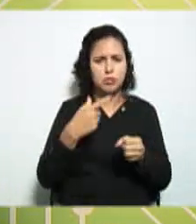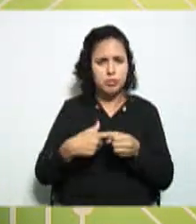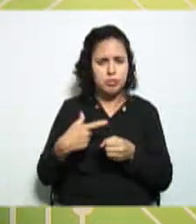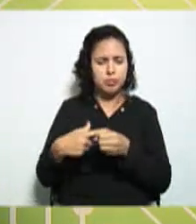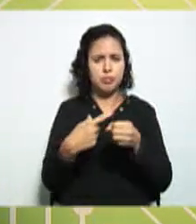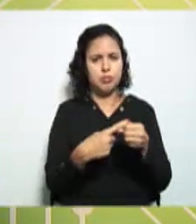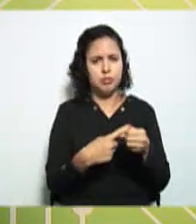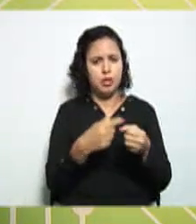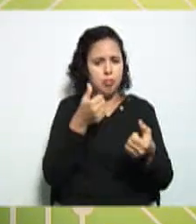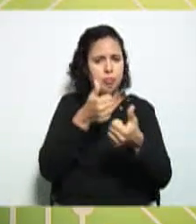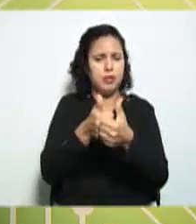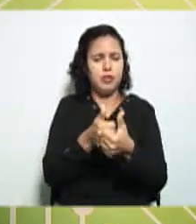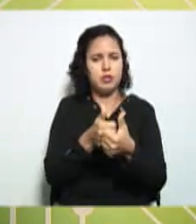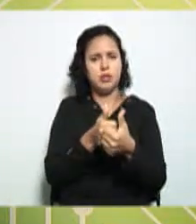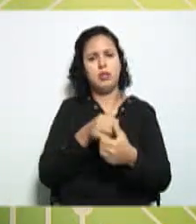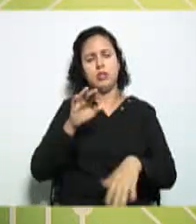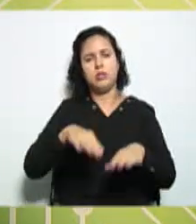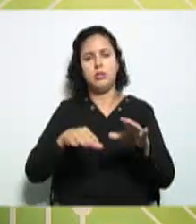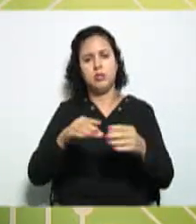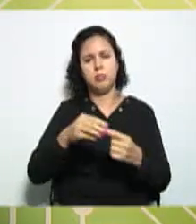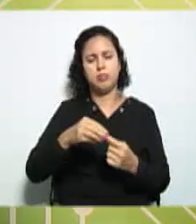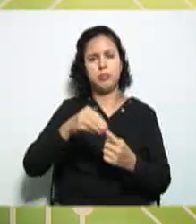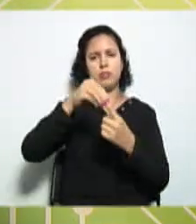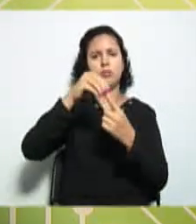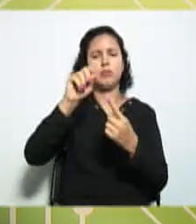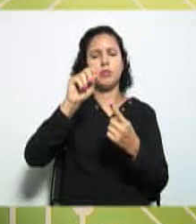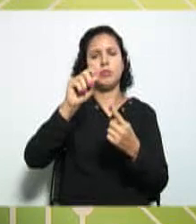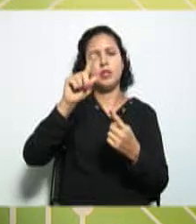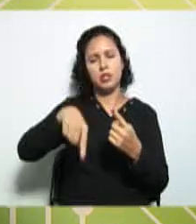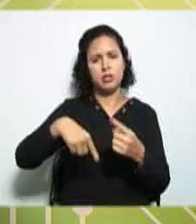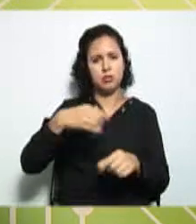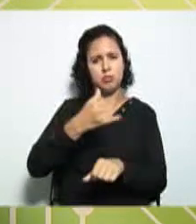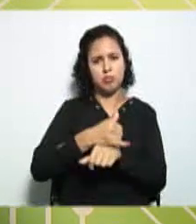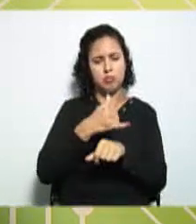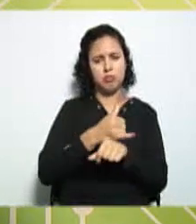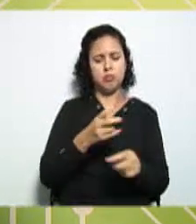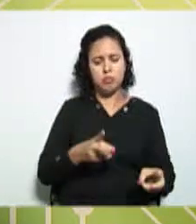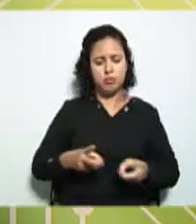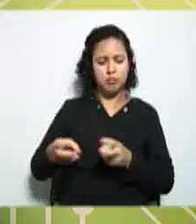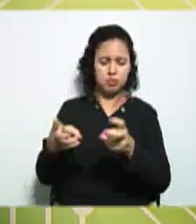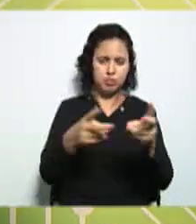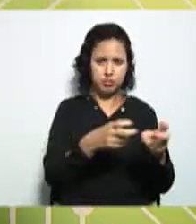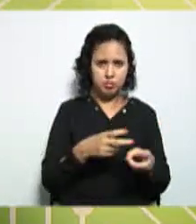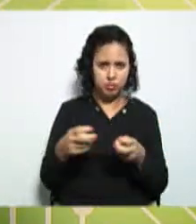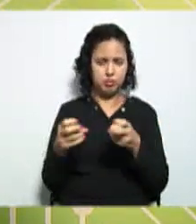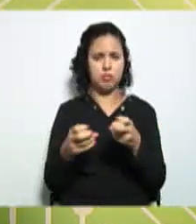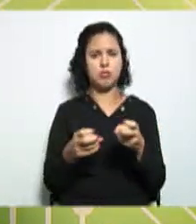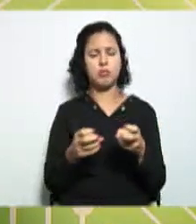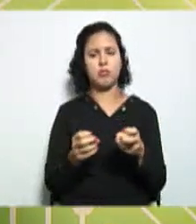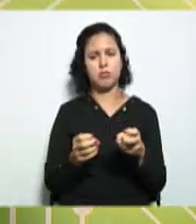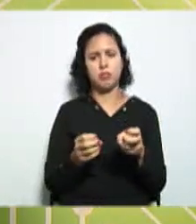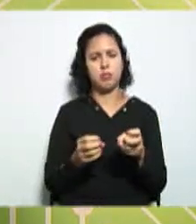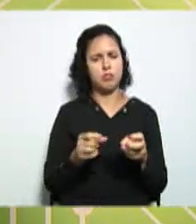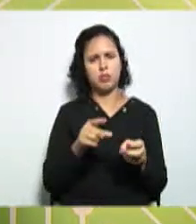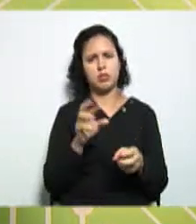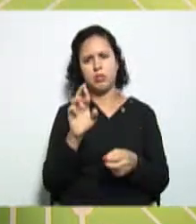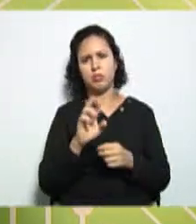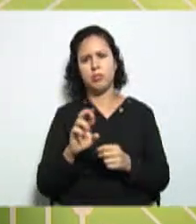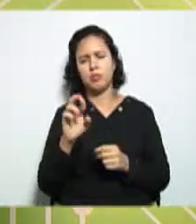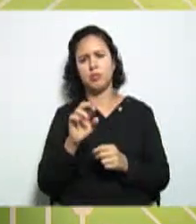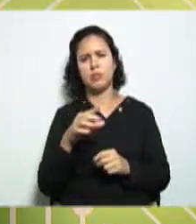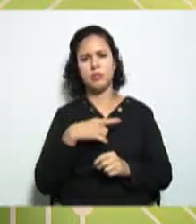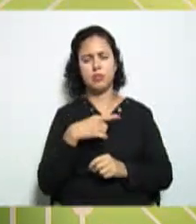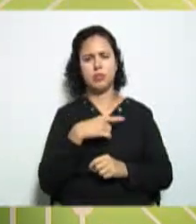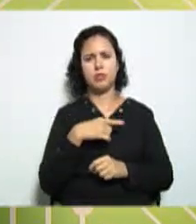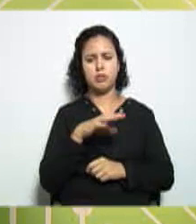o que vai mais se destacar pode ser uma de mineração, né? Que é onde você observa que há uma região